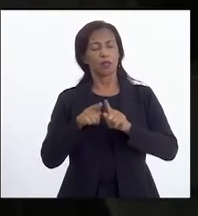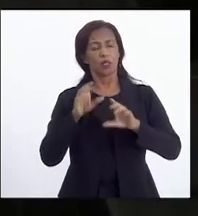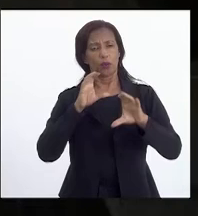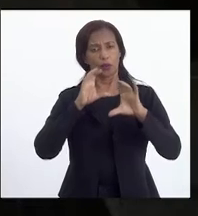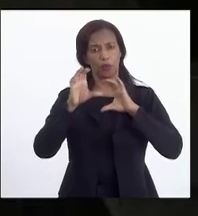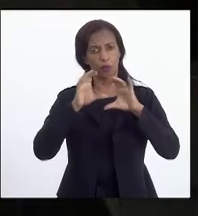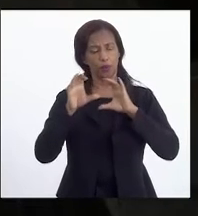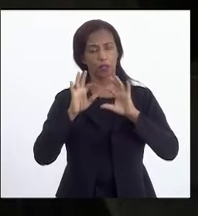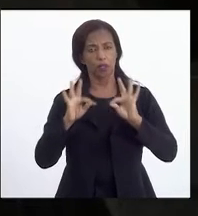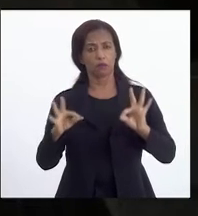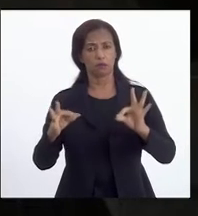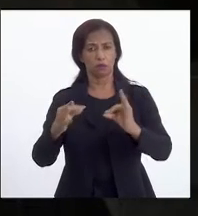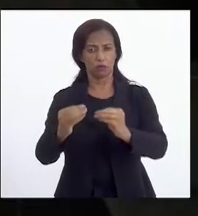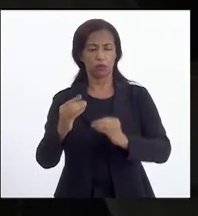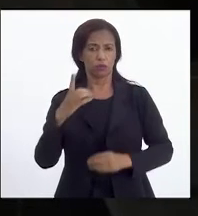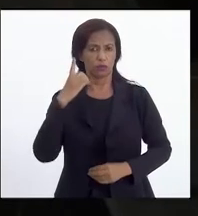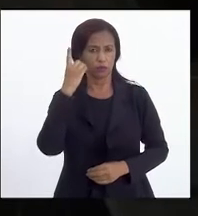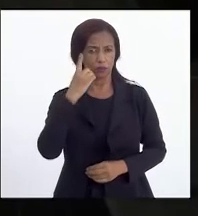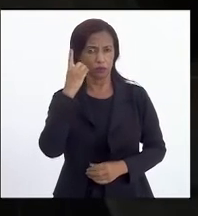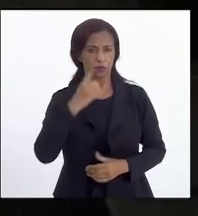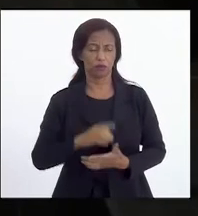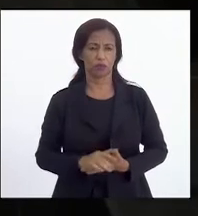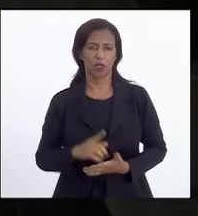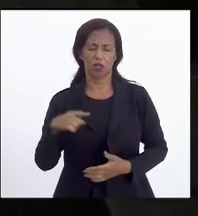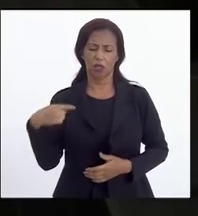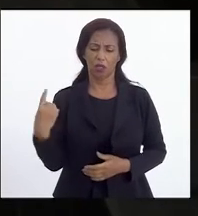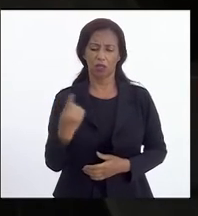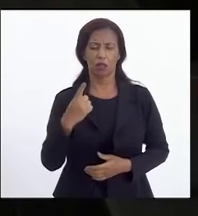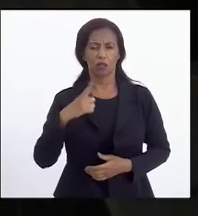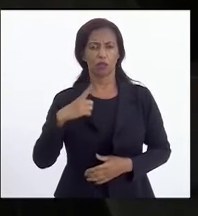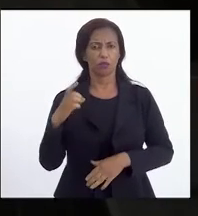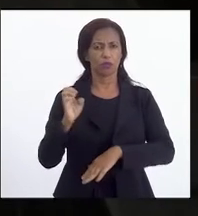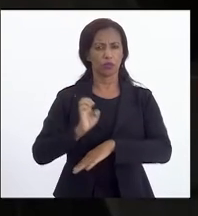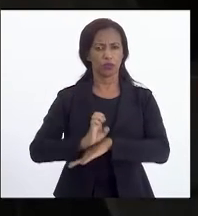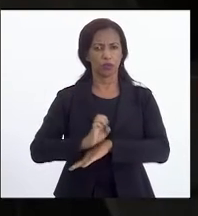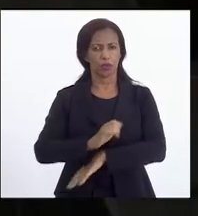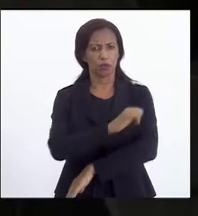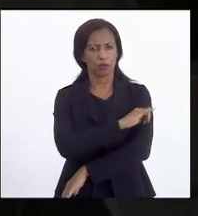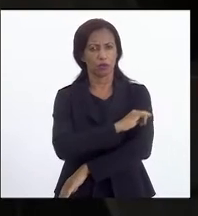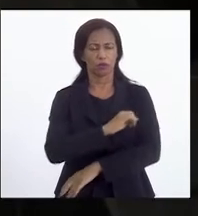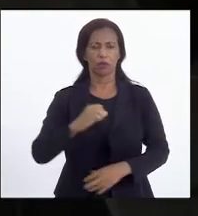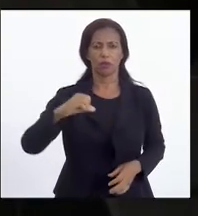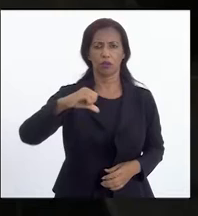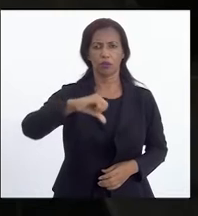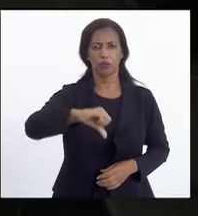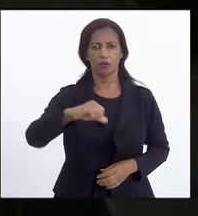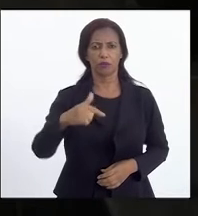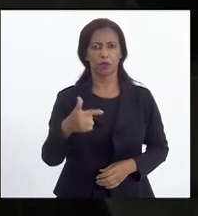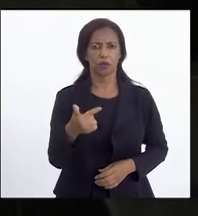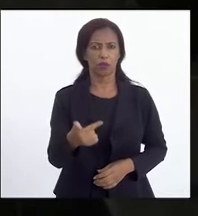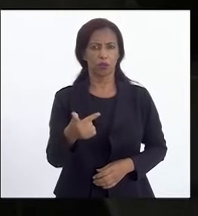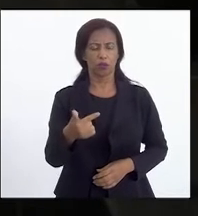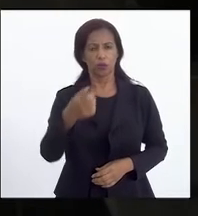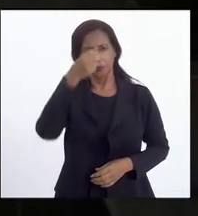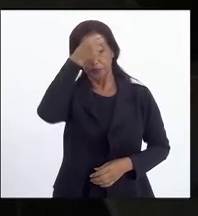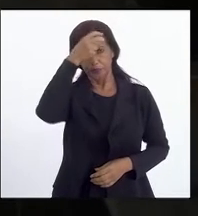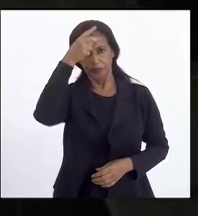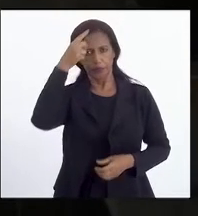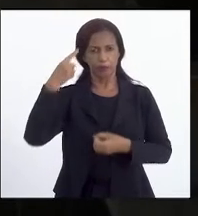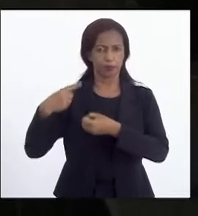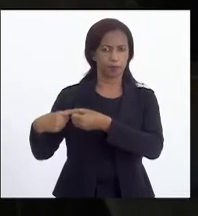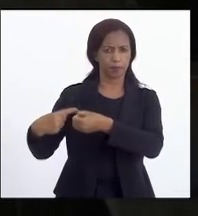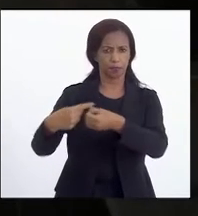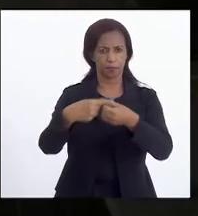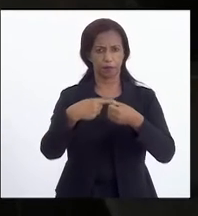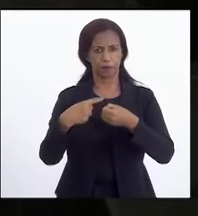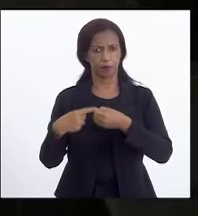senhores senhores deputados que nós temos no estado do Rio de Janeiro 92 municípios